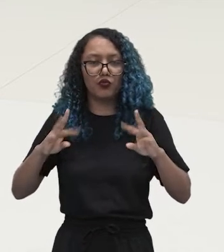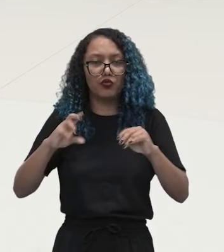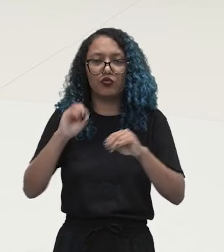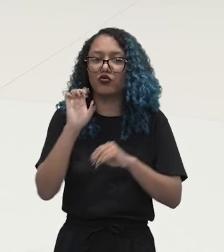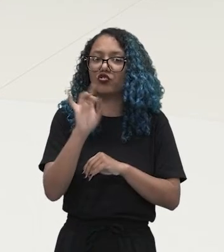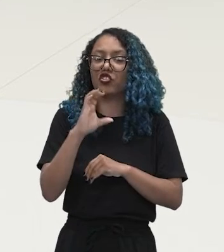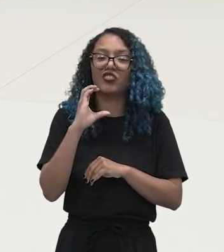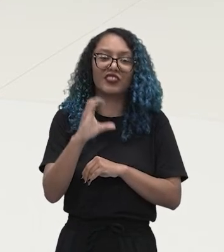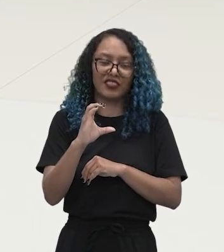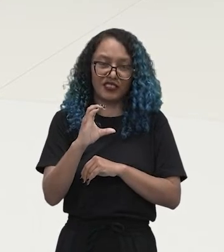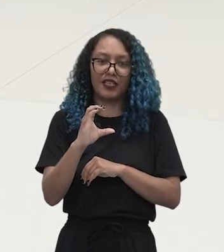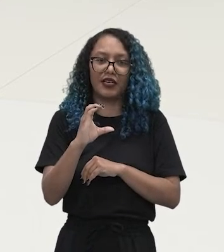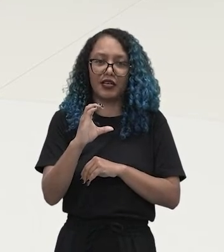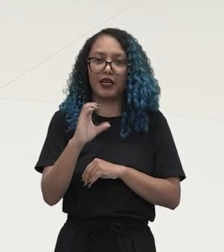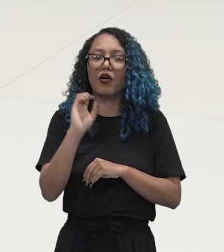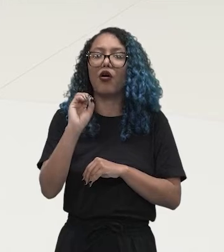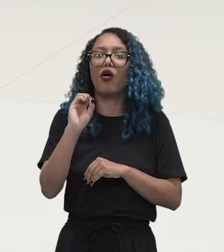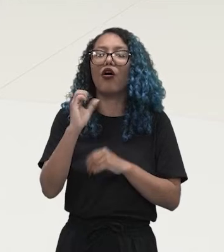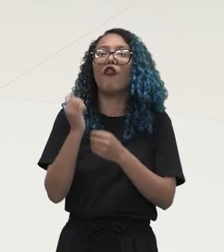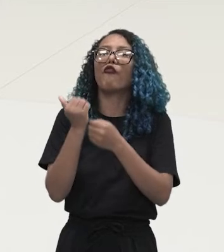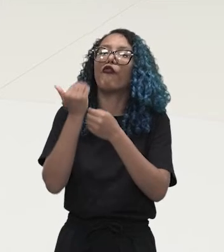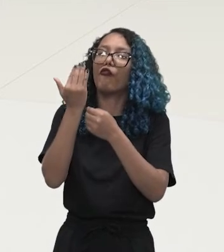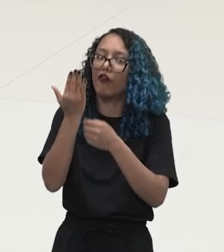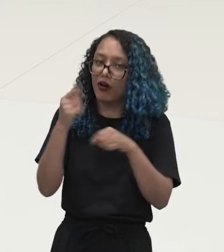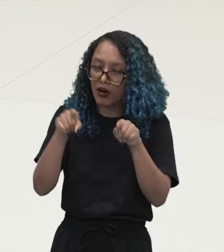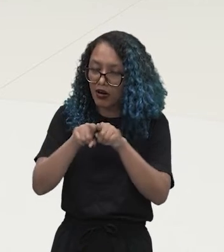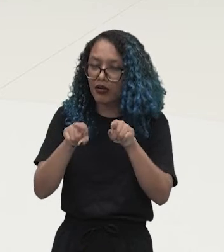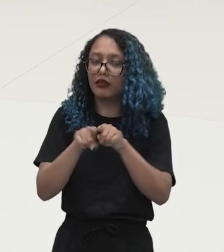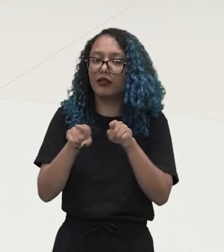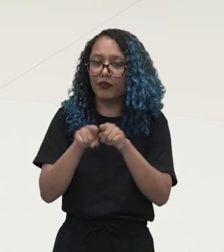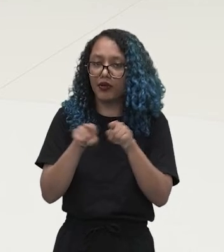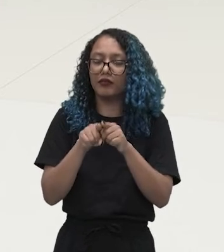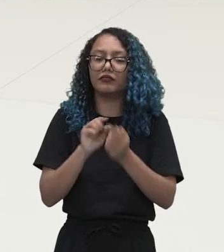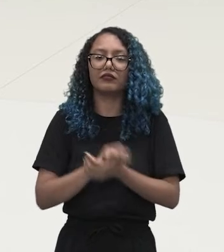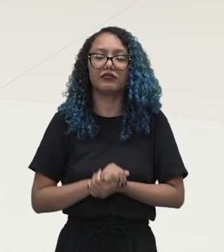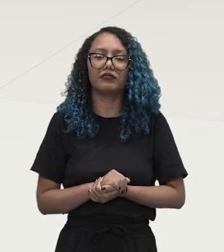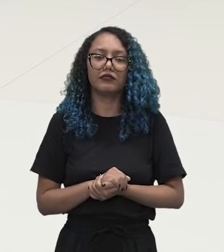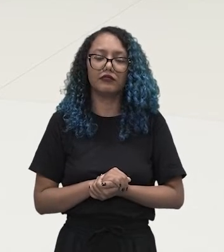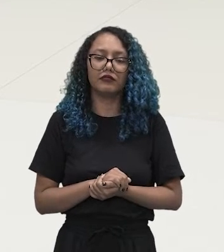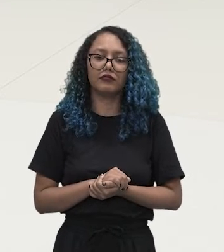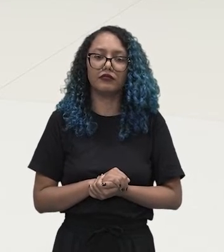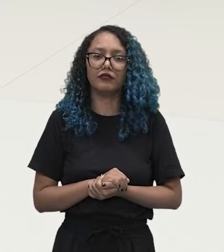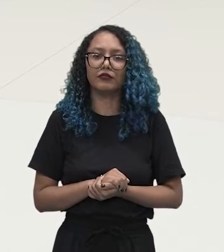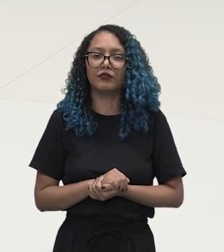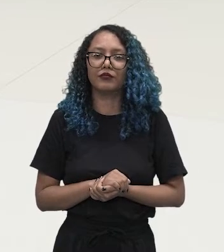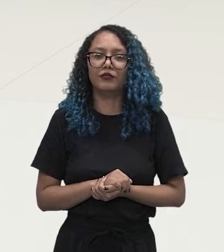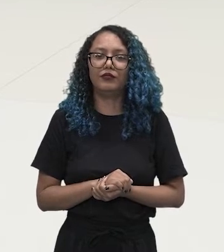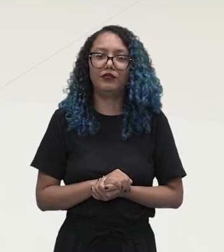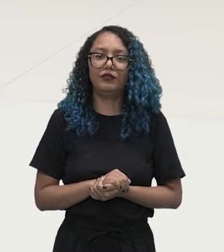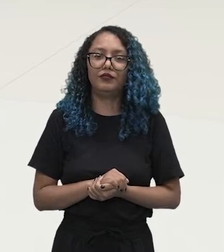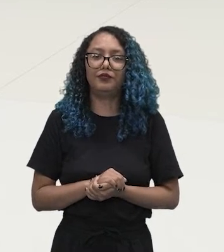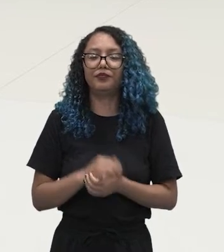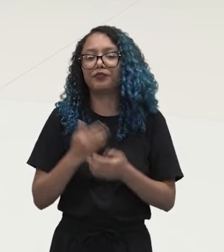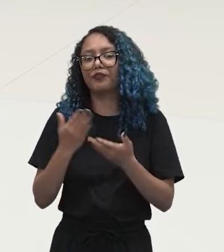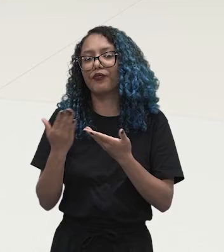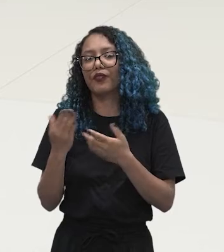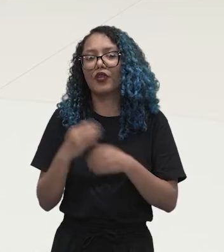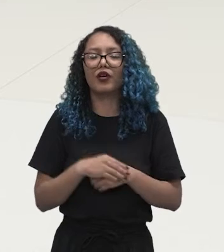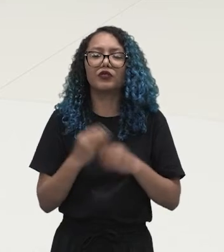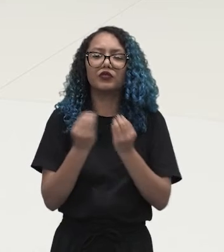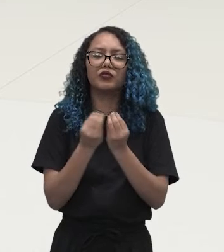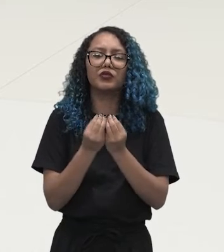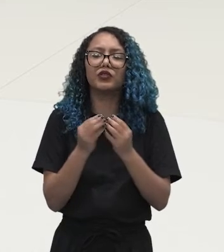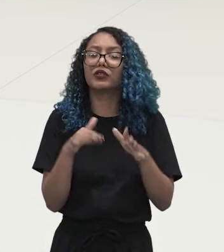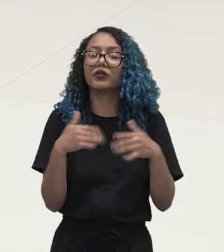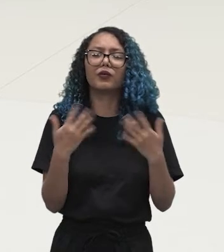carbonos. Os oxigênios estão ali fora da cadeia principal. E aí, essa estrutura aqui, que composto é esse aqui? Esse composto ele é muito